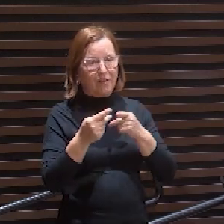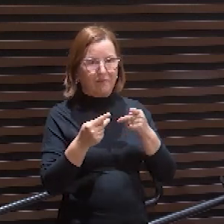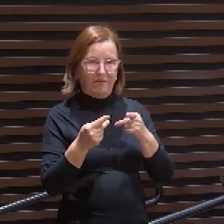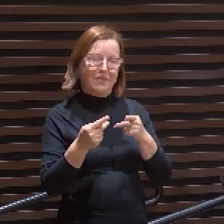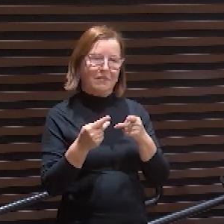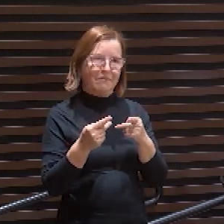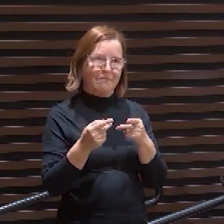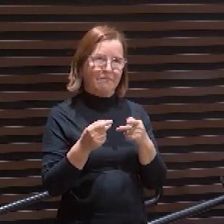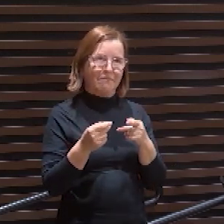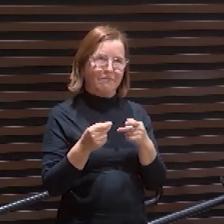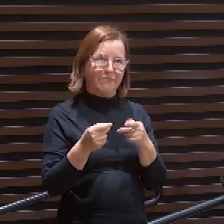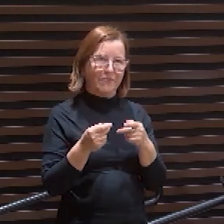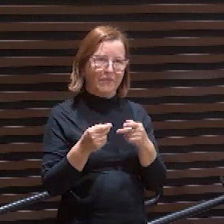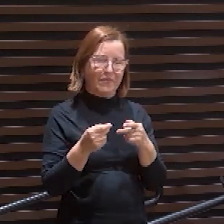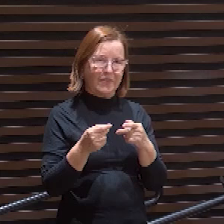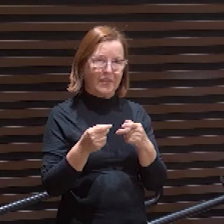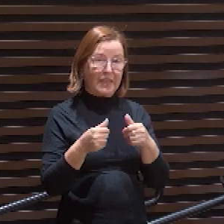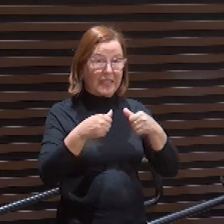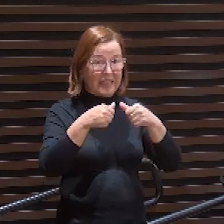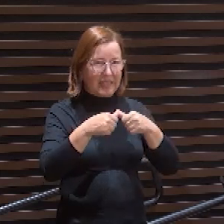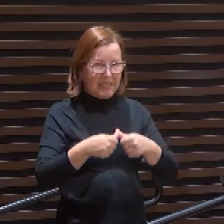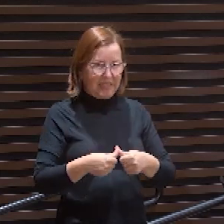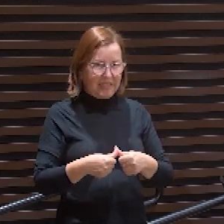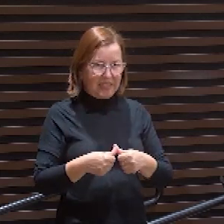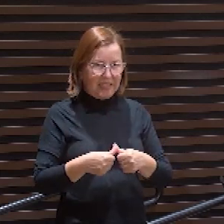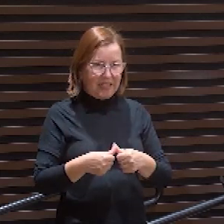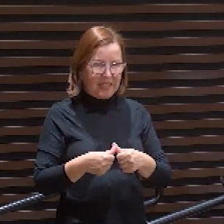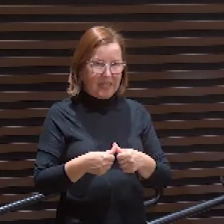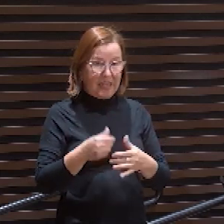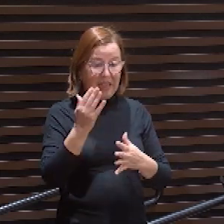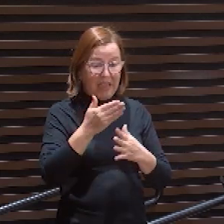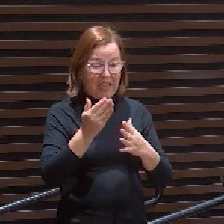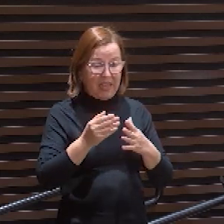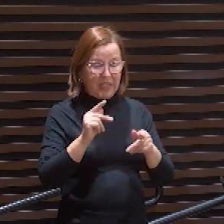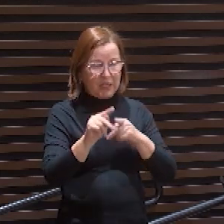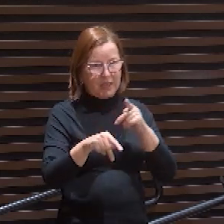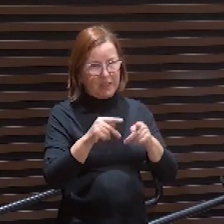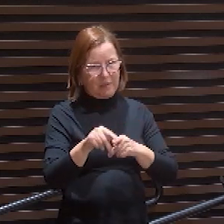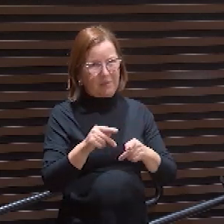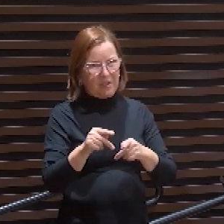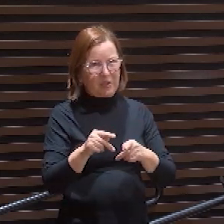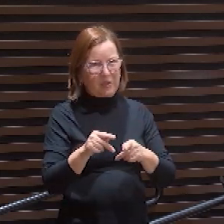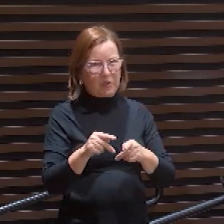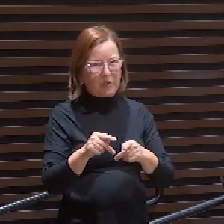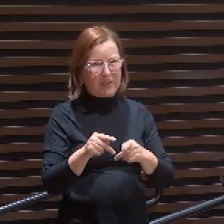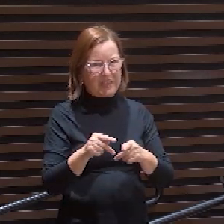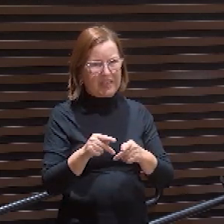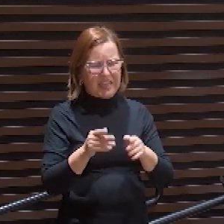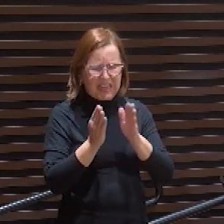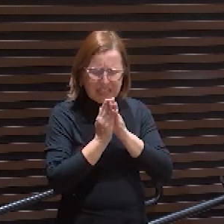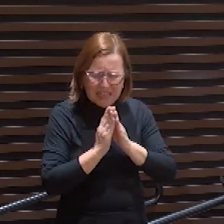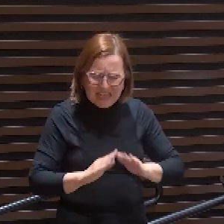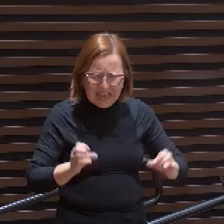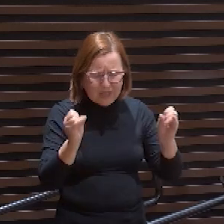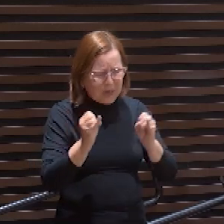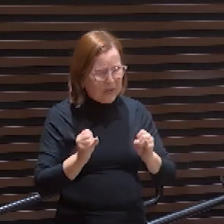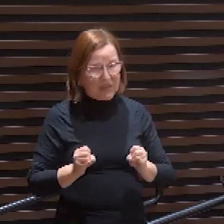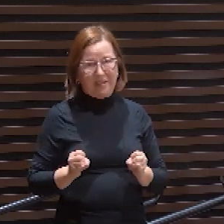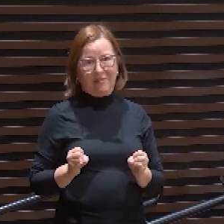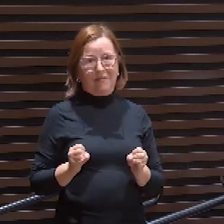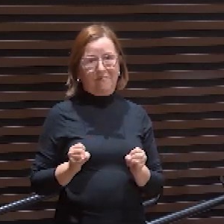cultura absolutamente comprometida com os ídolos. E Deus já havia